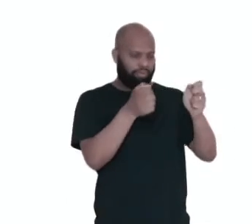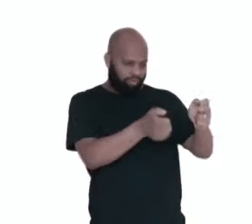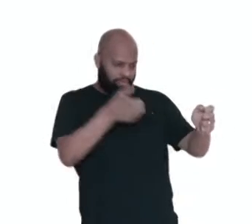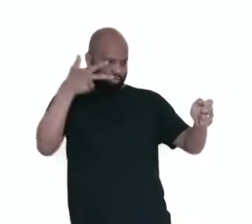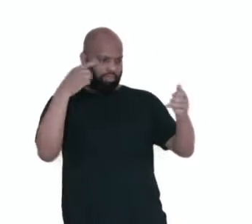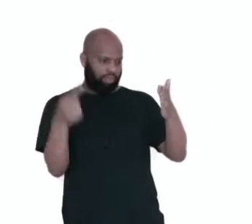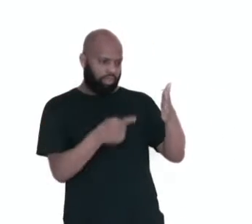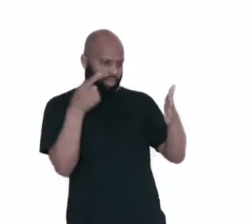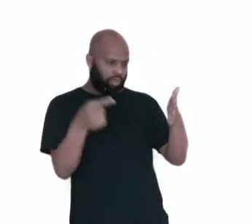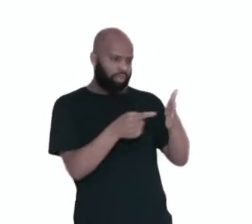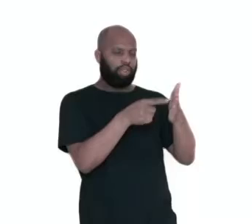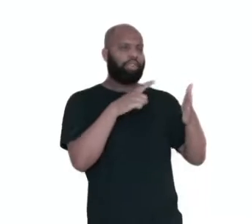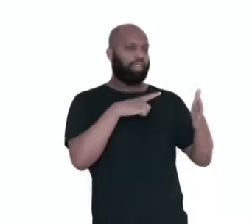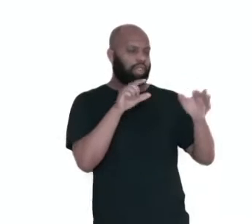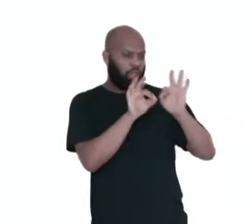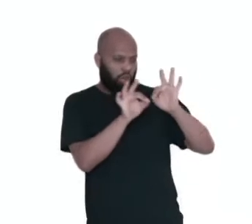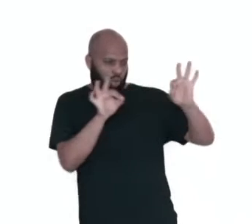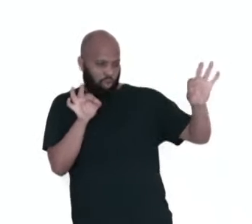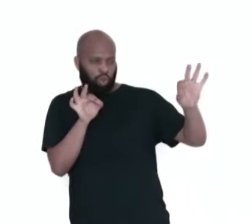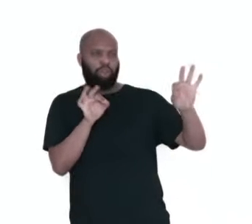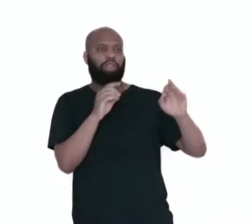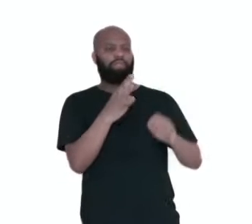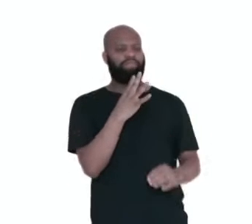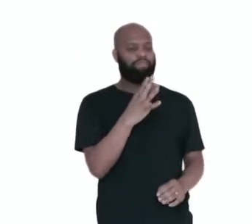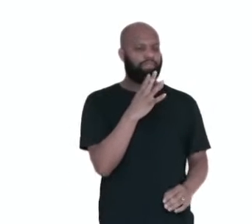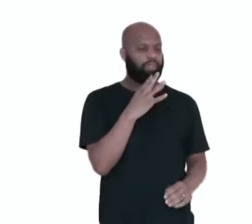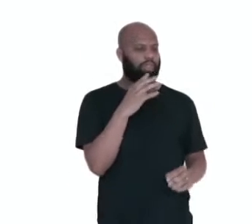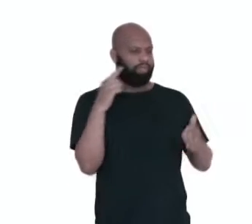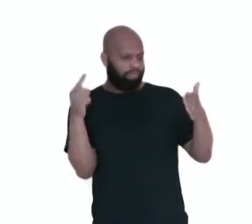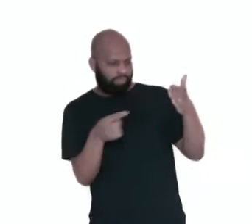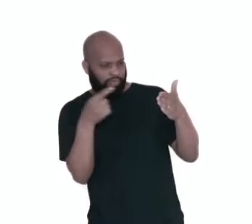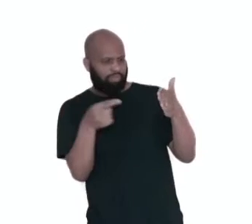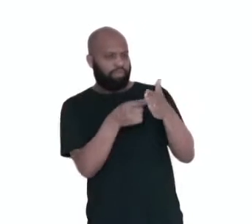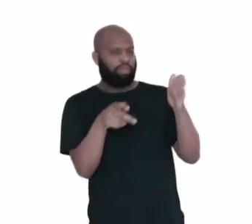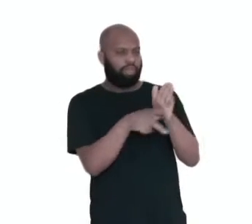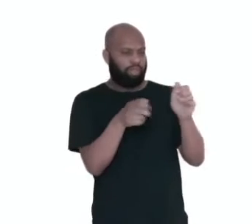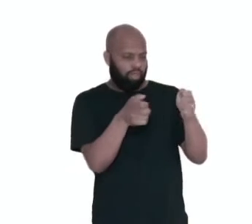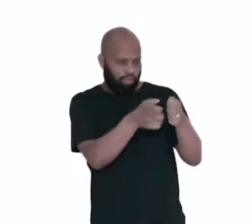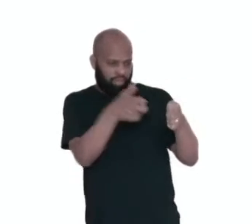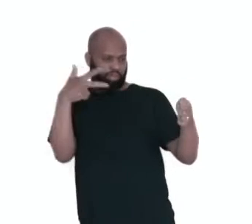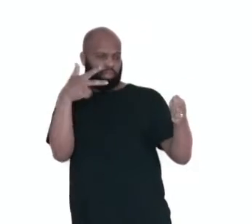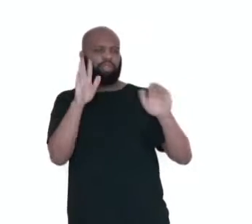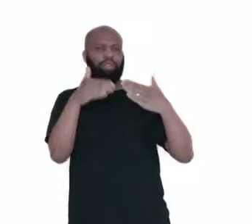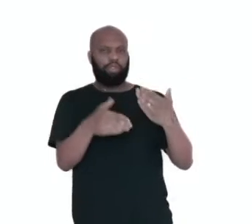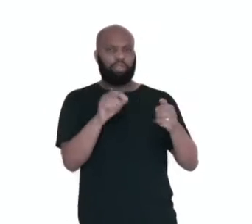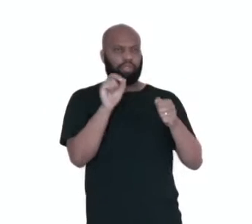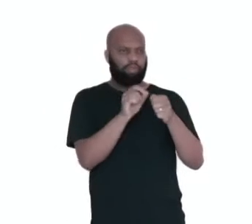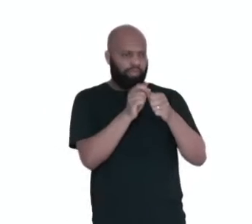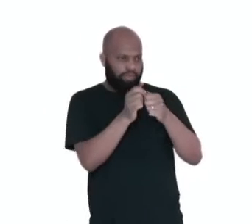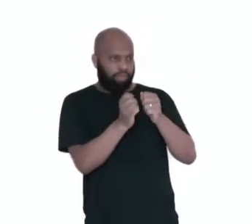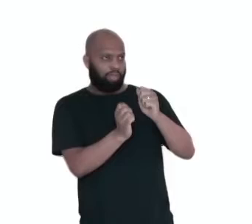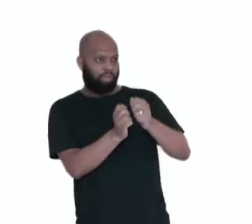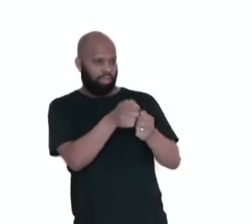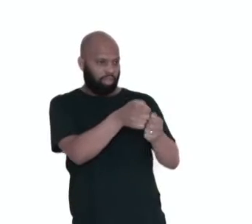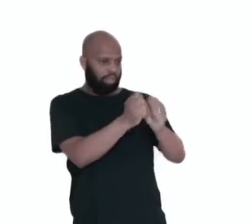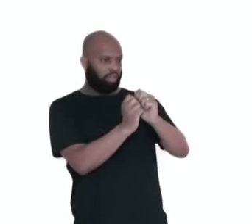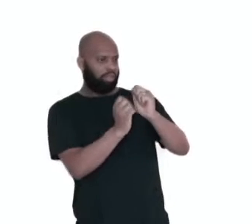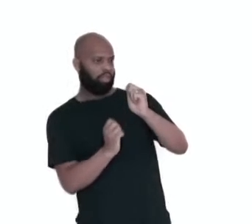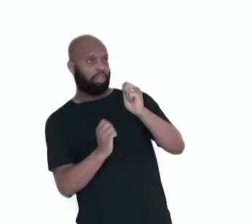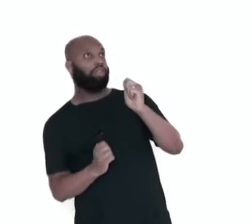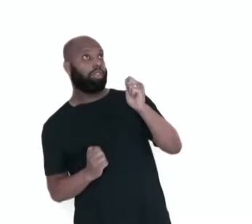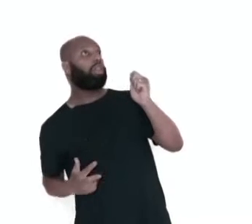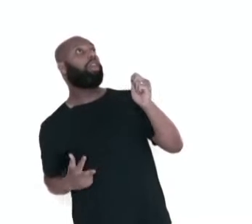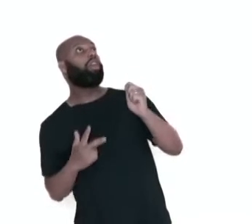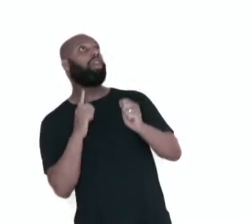uma posição muito distante, conhecendo o alcance de sua seta, alvejam um ponto muito mais elevado, não